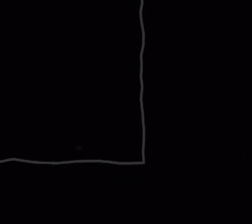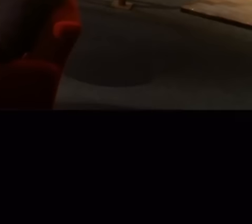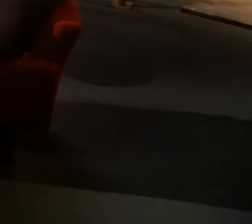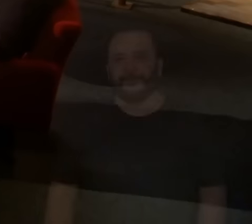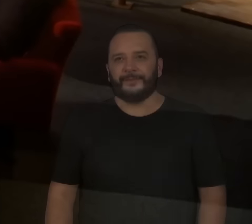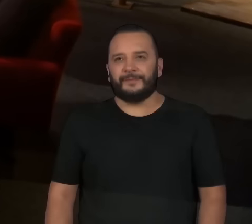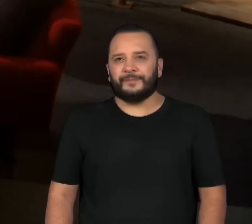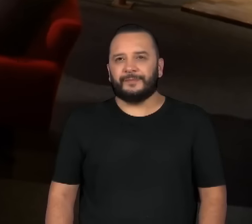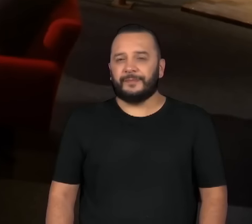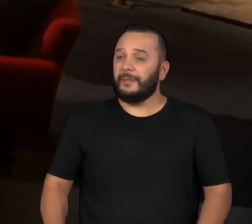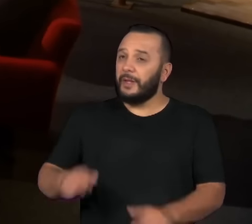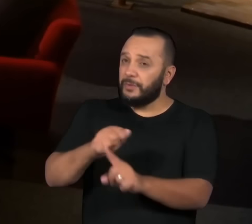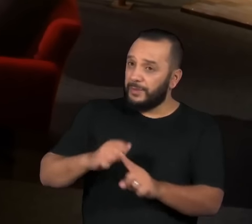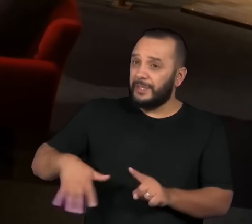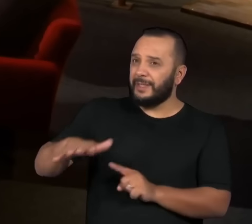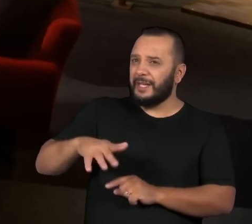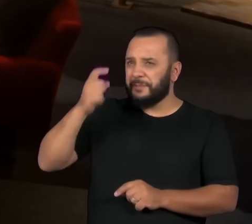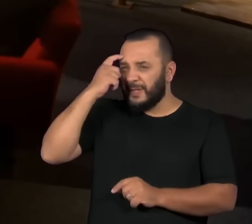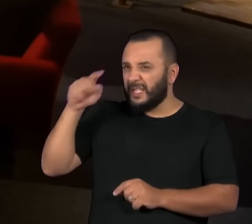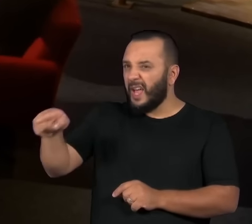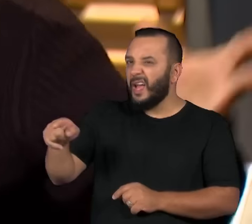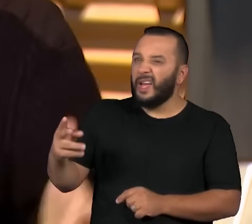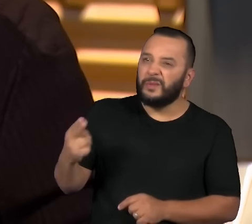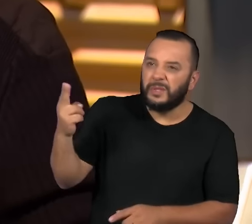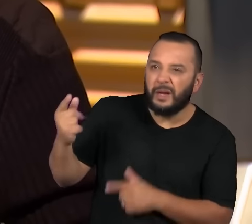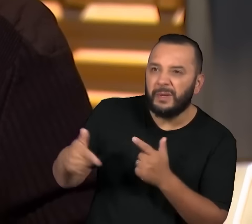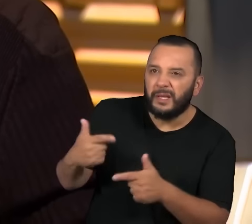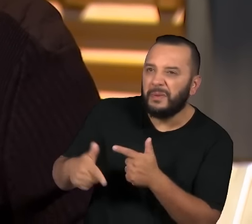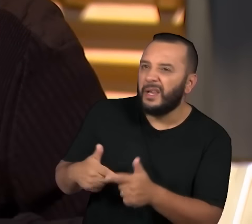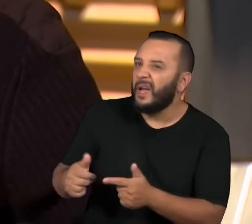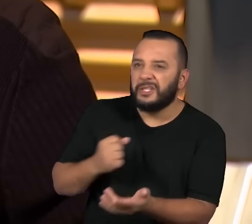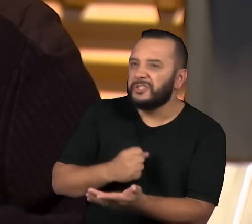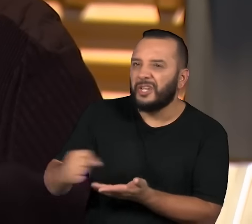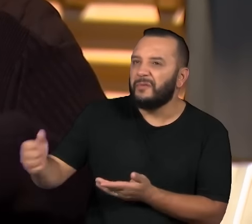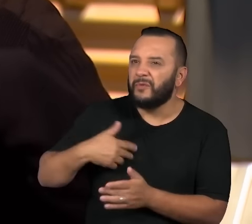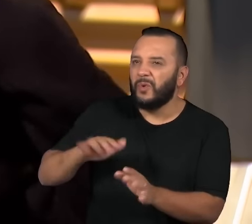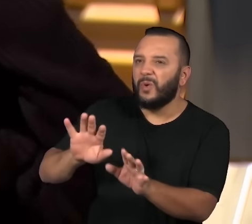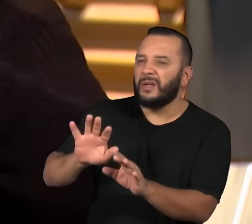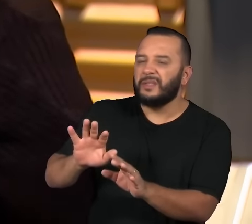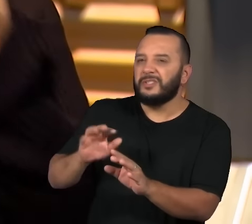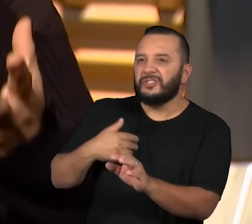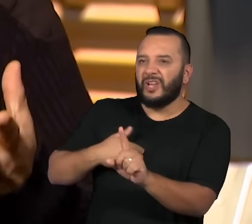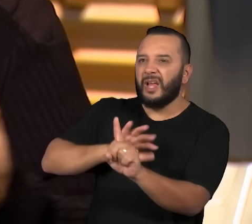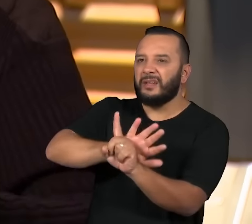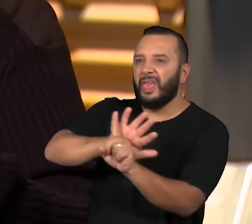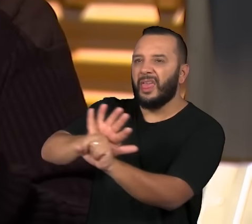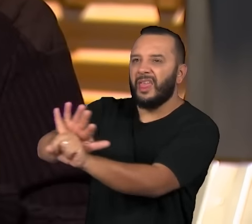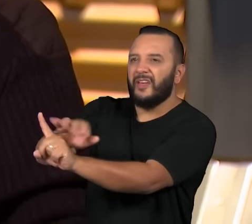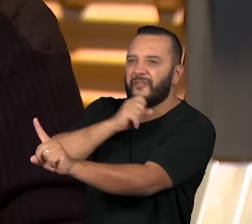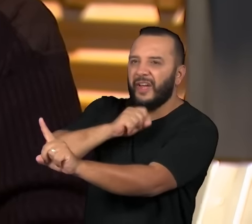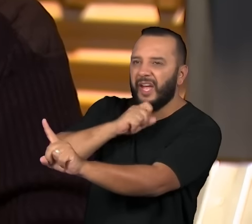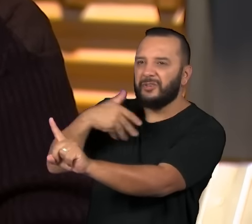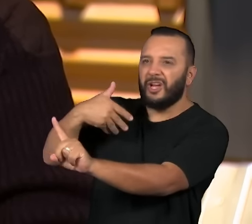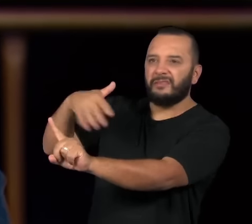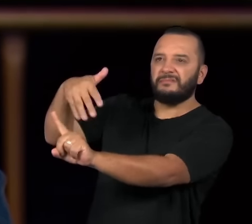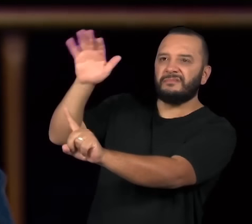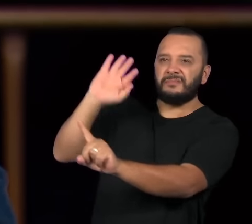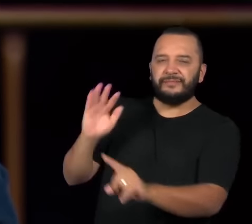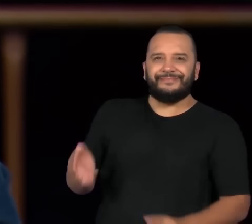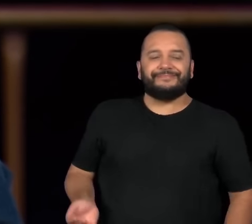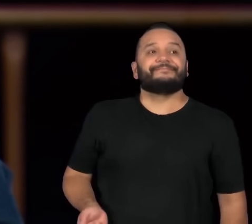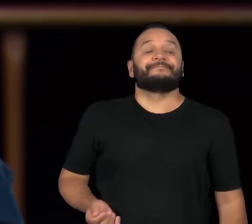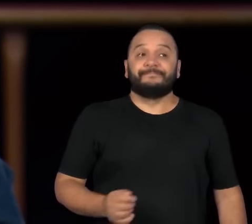A sociedade tem essa coisa, não serve mais para trabalhar, não serve mais para nada, entendeu? Bota no canto, a idade também, né? Contrário,